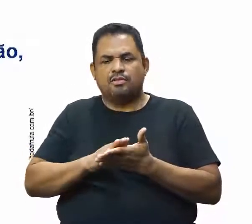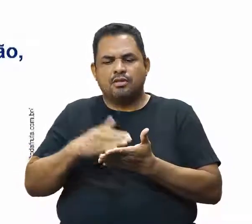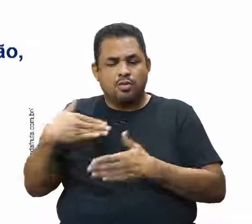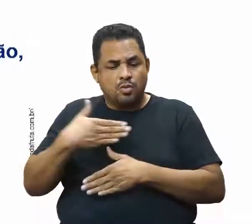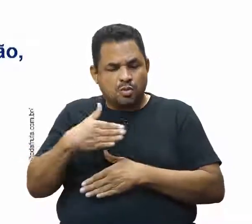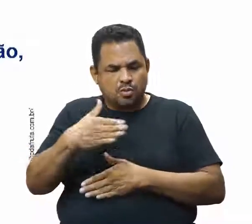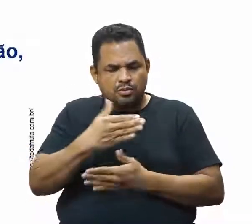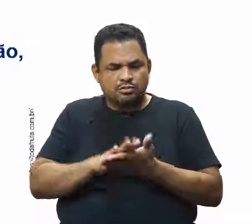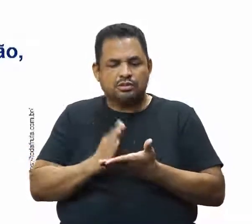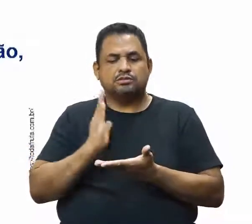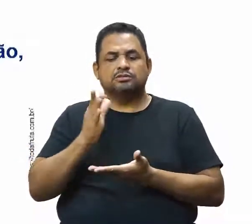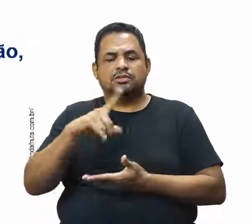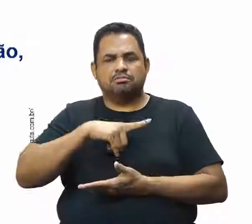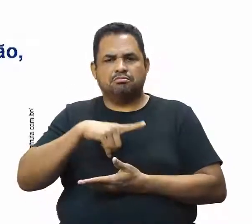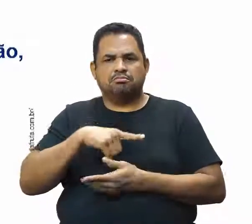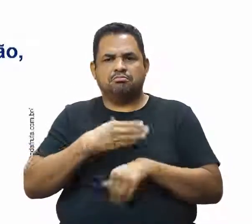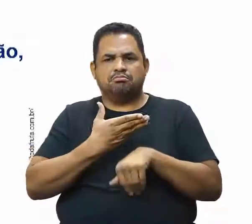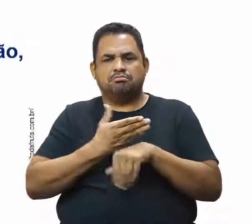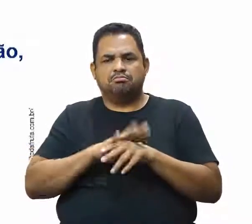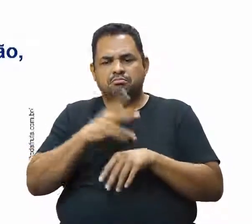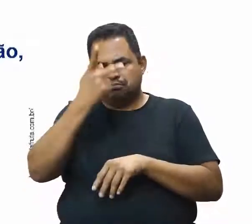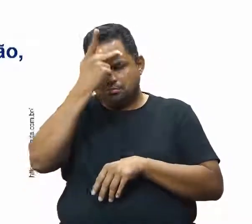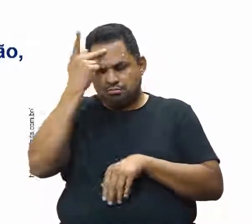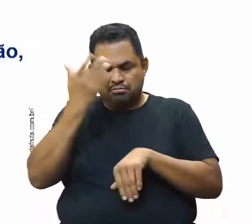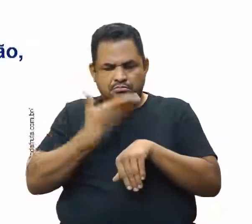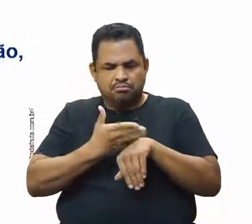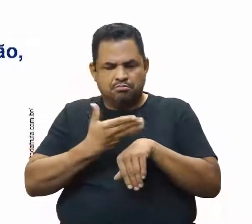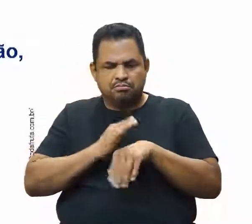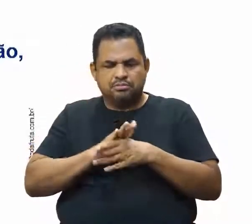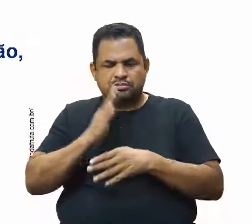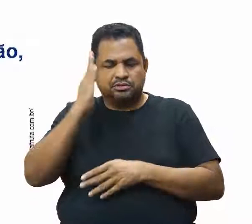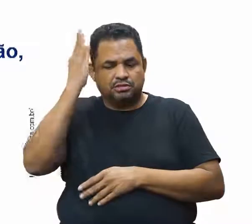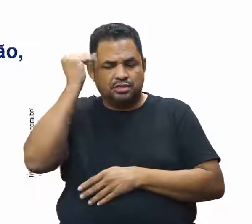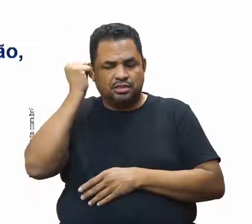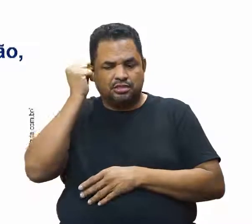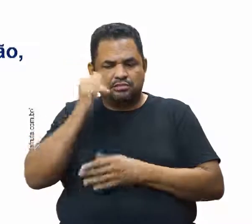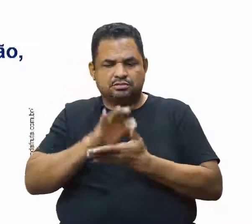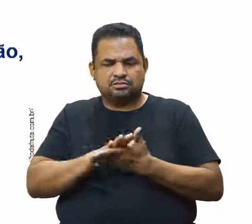Pessoas treinadas em saber cortar as